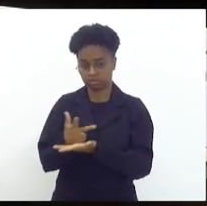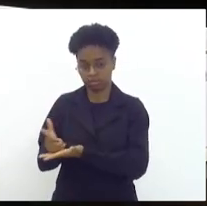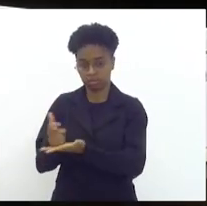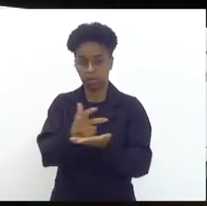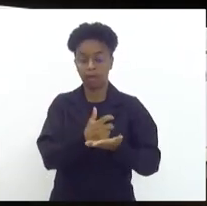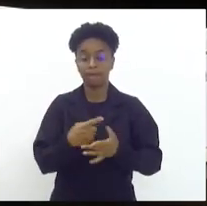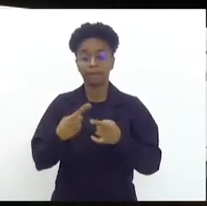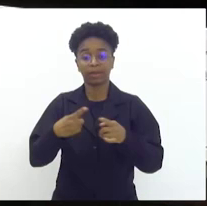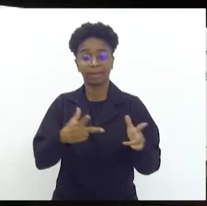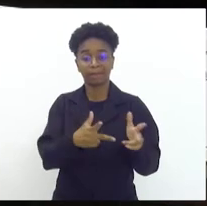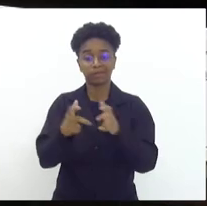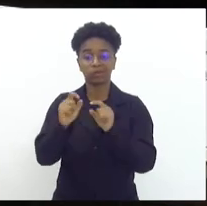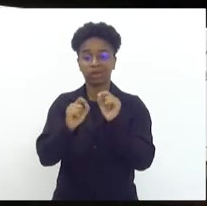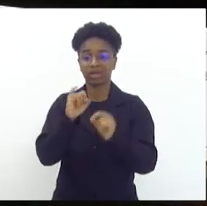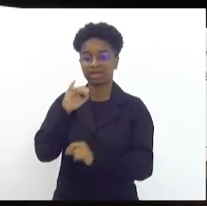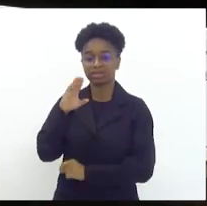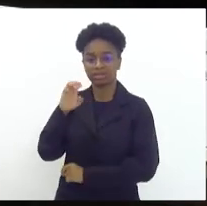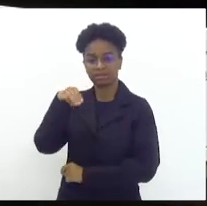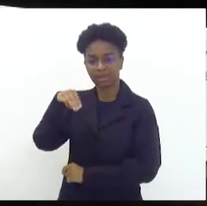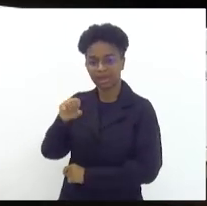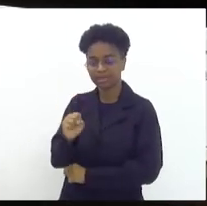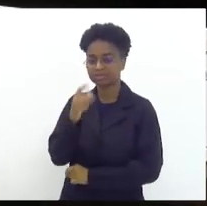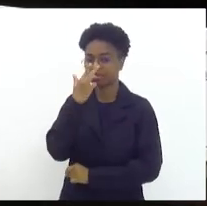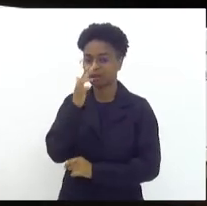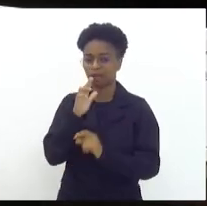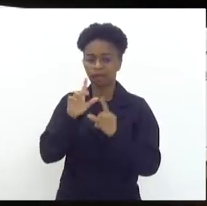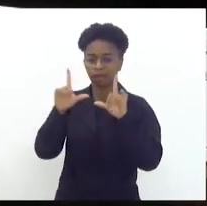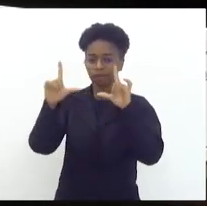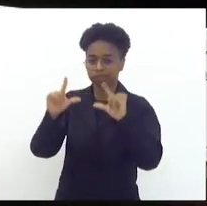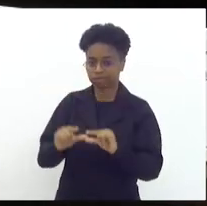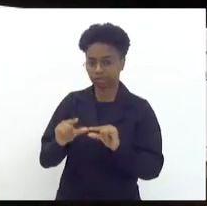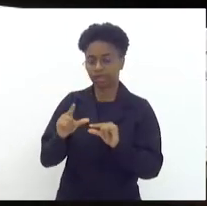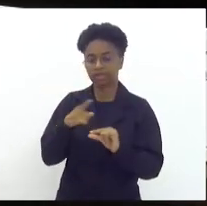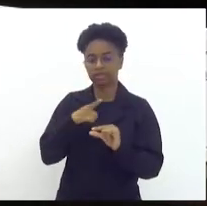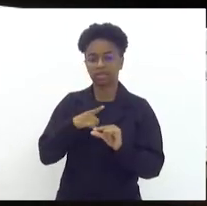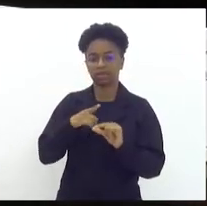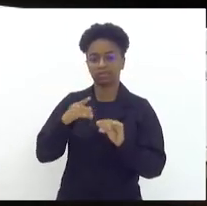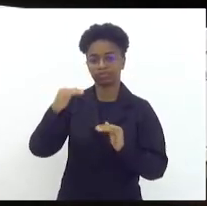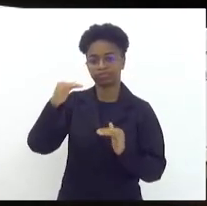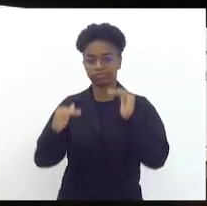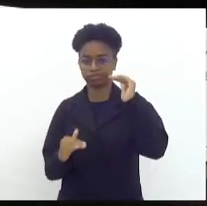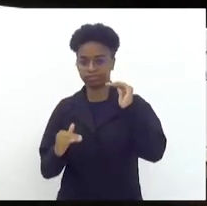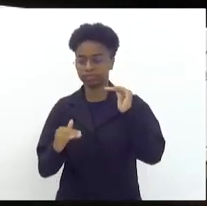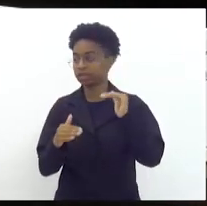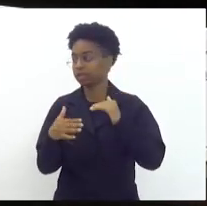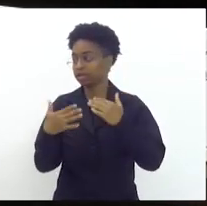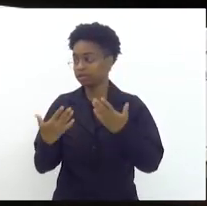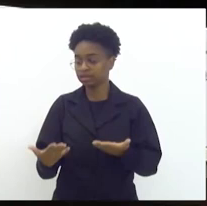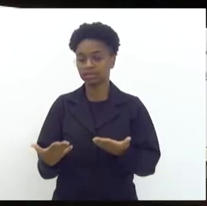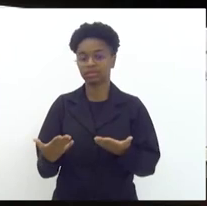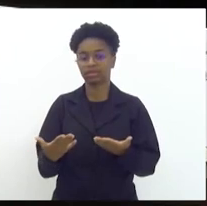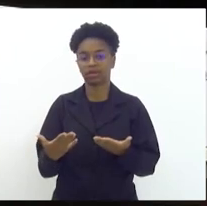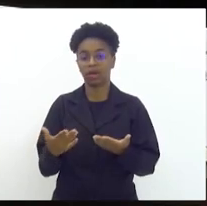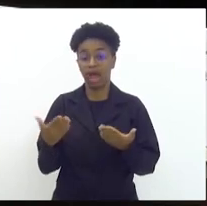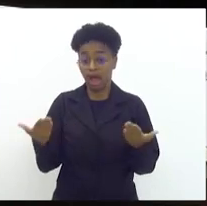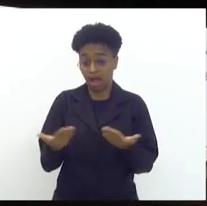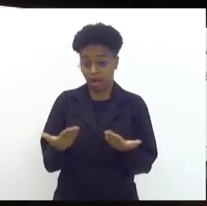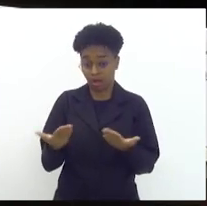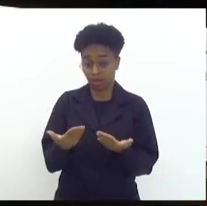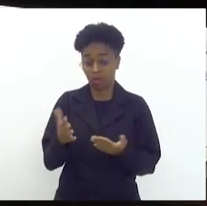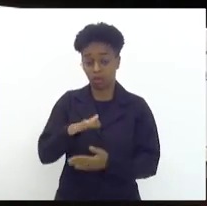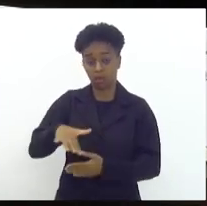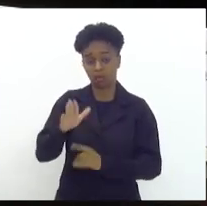deles é que o ICMS tá engolindo o INSS tá engolindo ICMS Ou seja no atual cenário